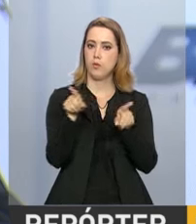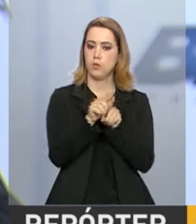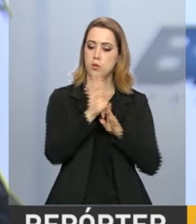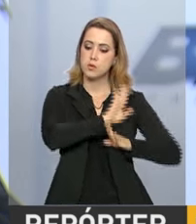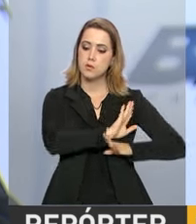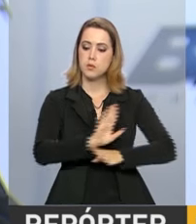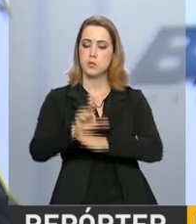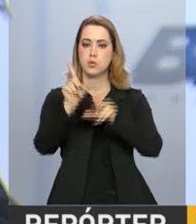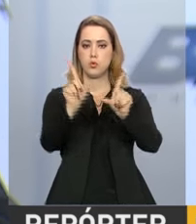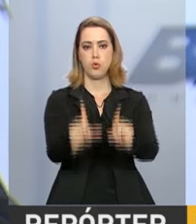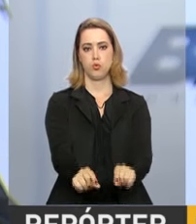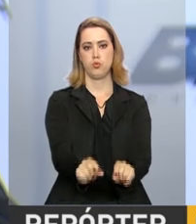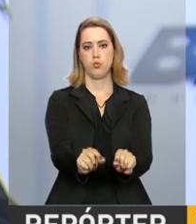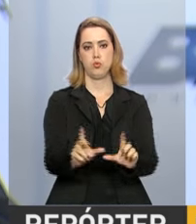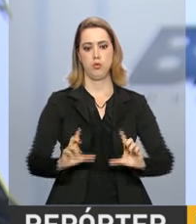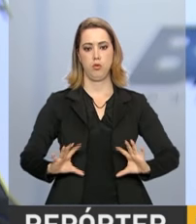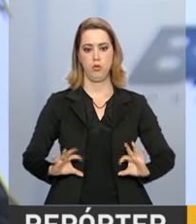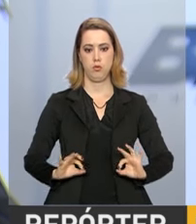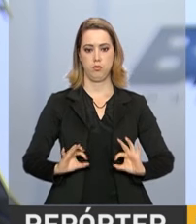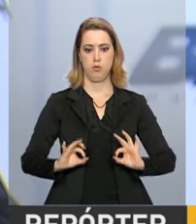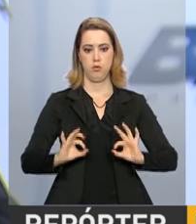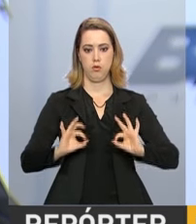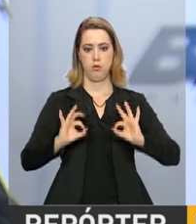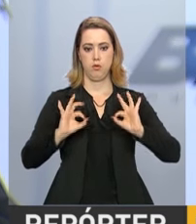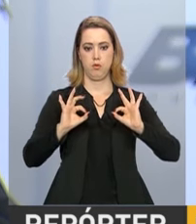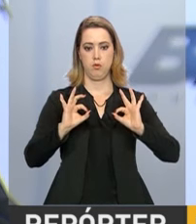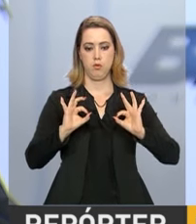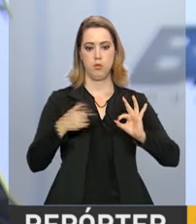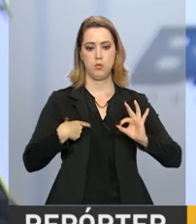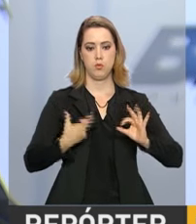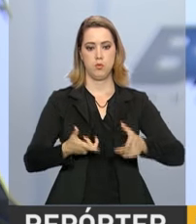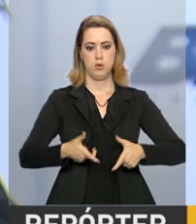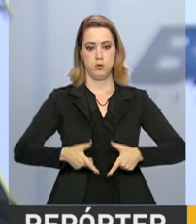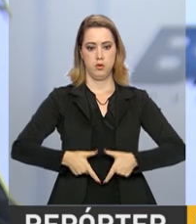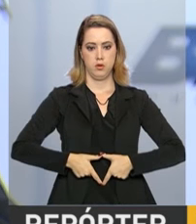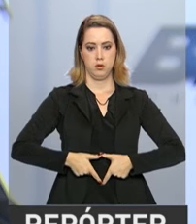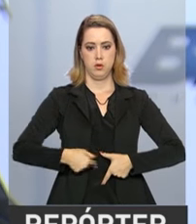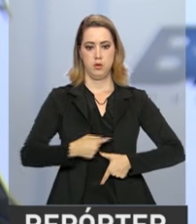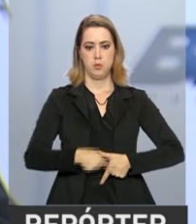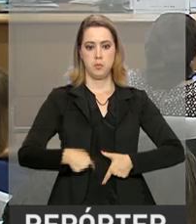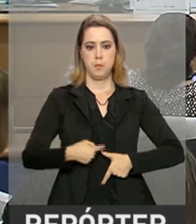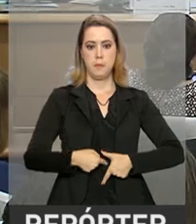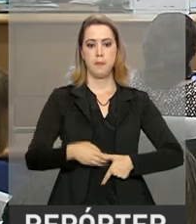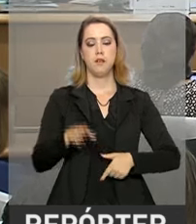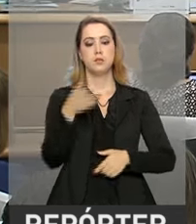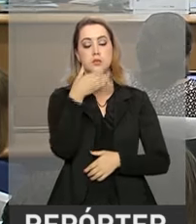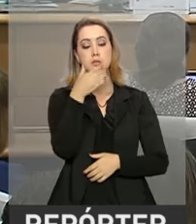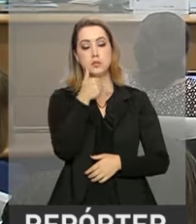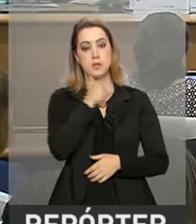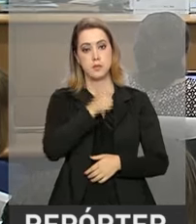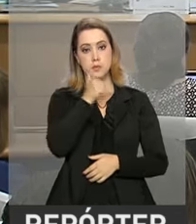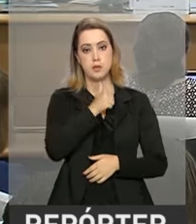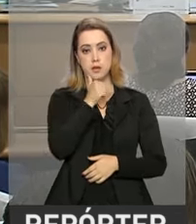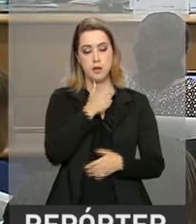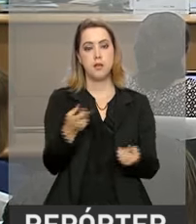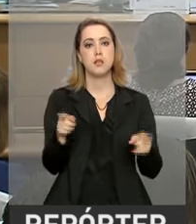contribuir para a diminuição do câncer do colo do útero e vulva nas mulheres. Os meninos